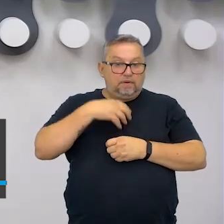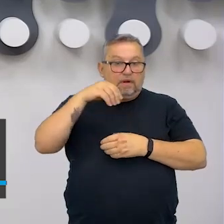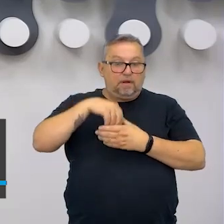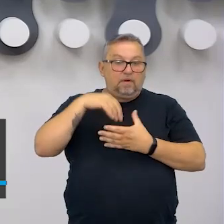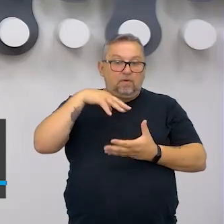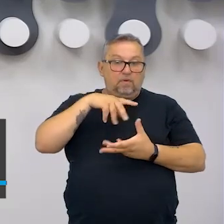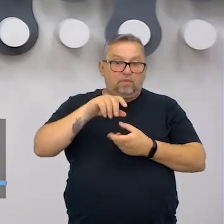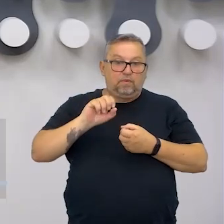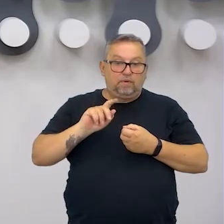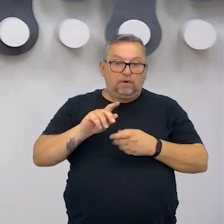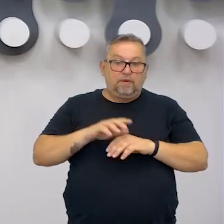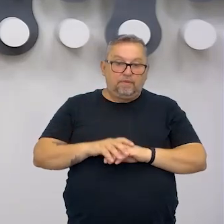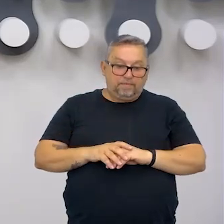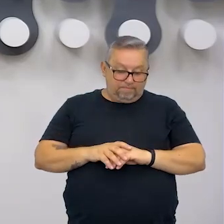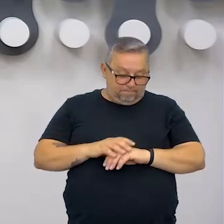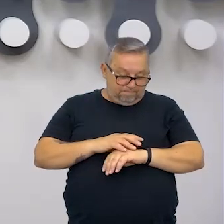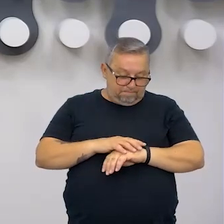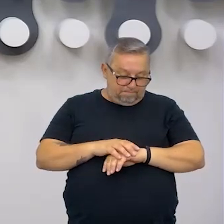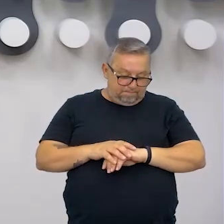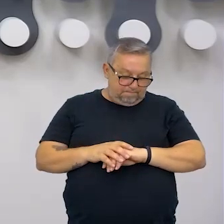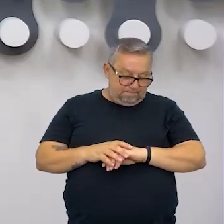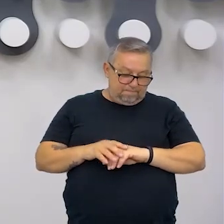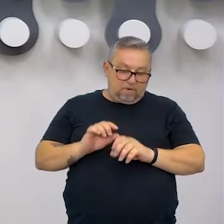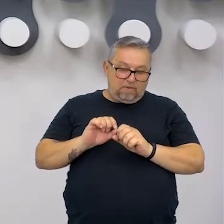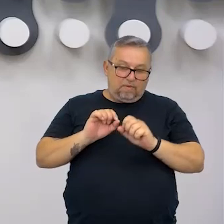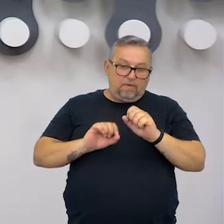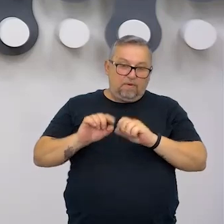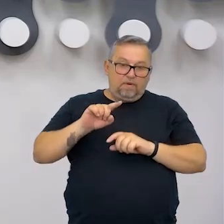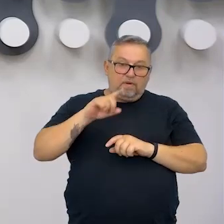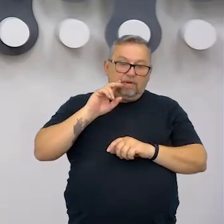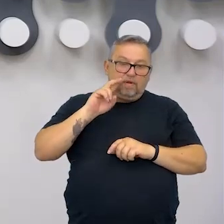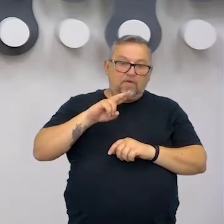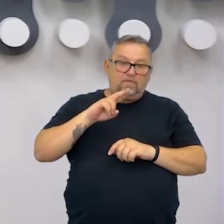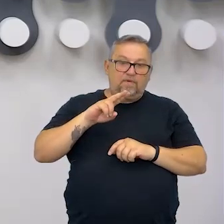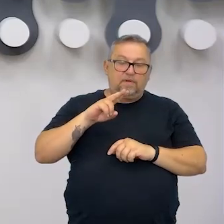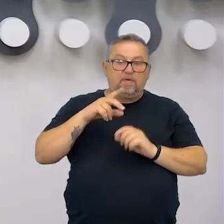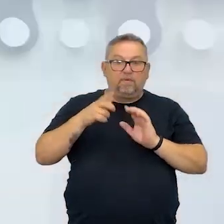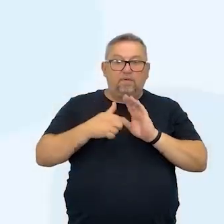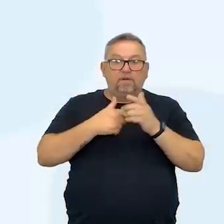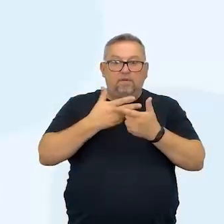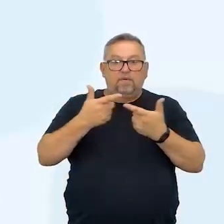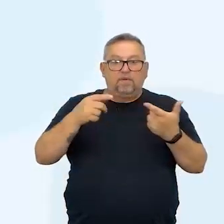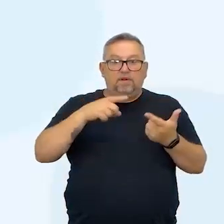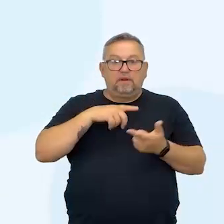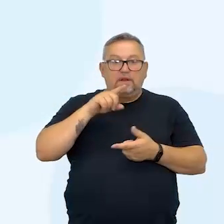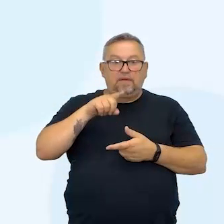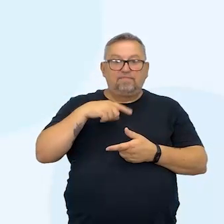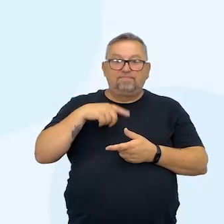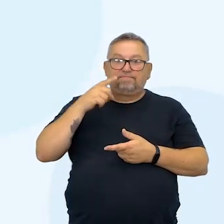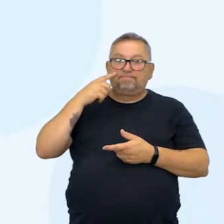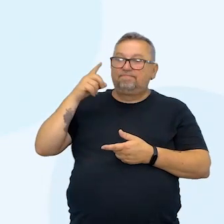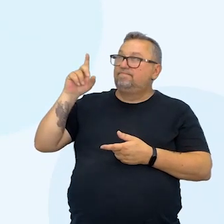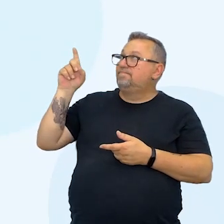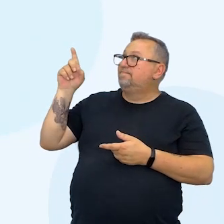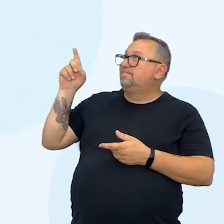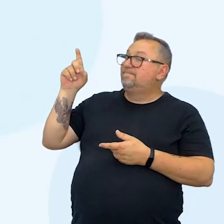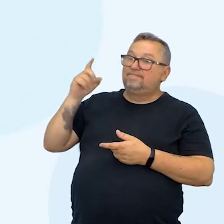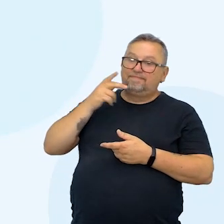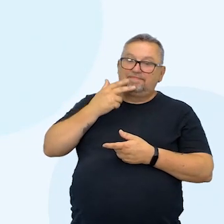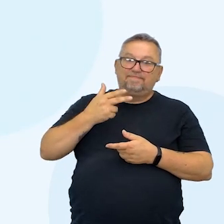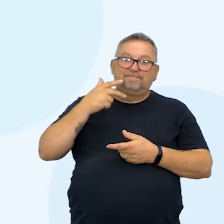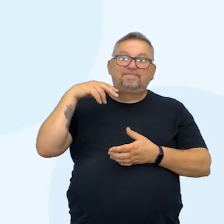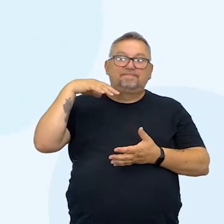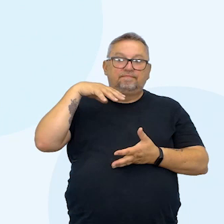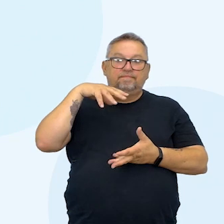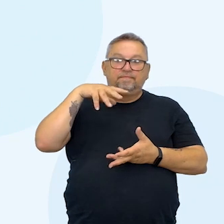tá certo, pessoal? Então, é por isso que o slide que eu apresentei para vocês tem esse título aí, A Língua e o